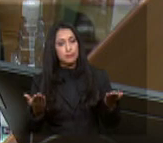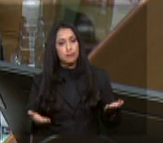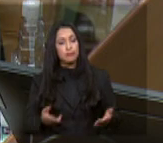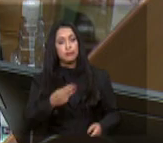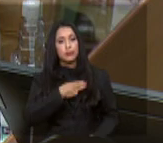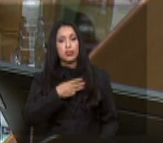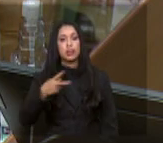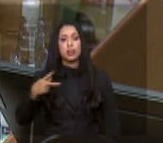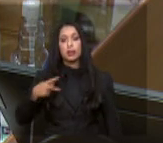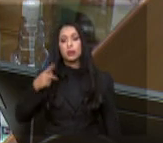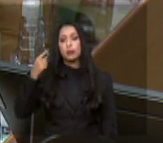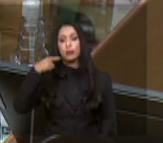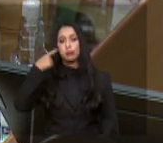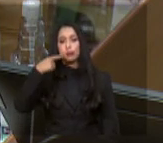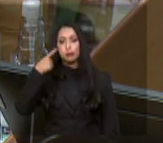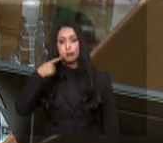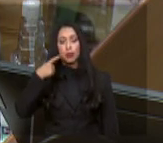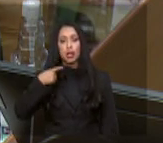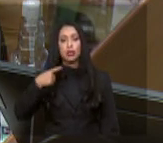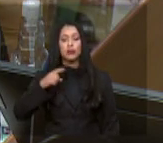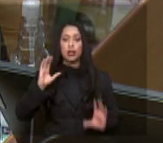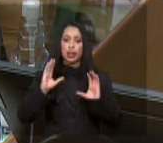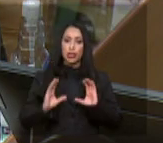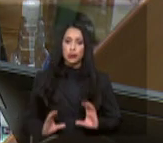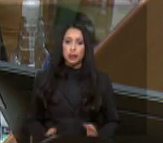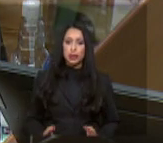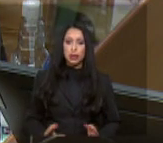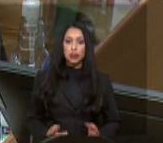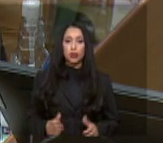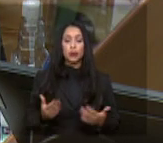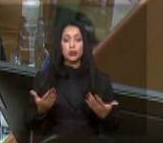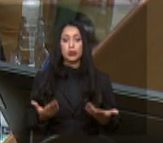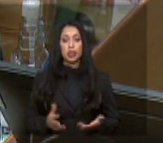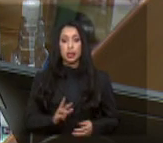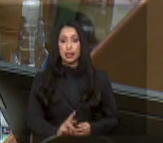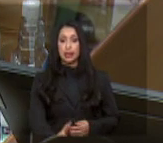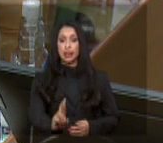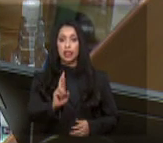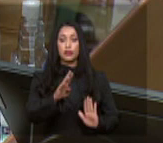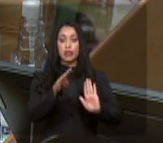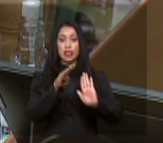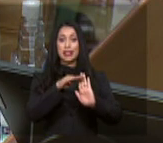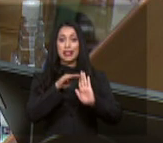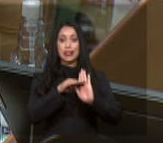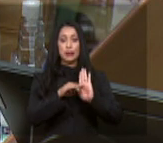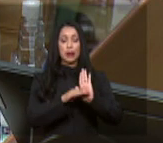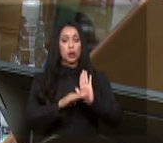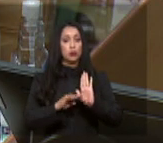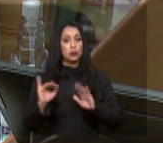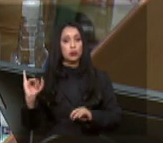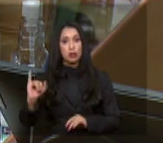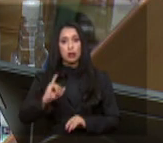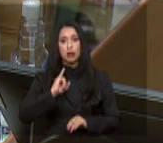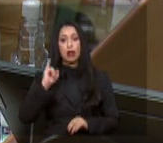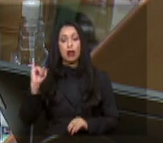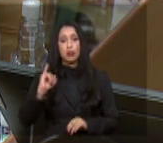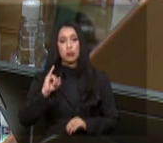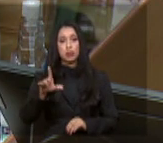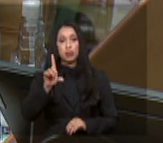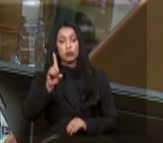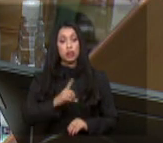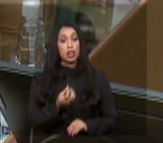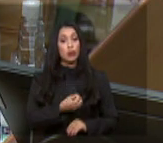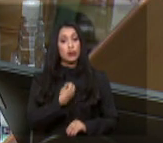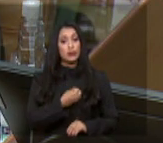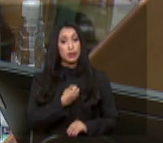Ministério Público, senhores advogados e cidadãos, que a referência a esta pauta tem uma importância fundamental para o direito à